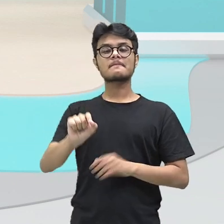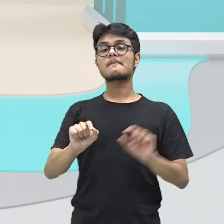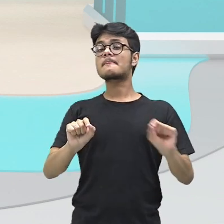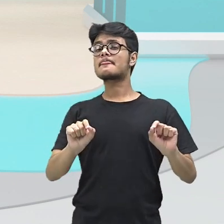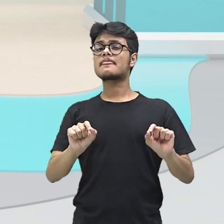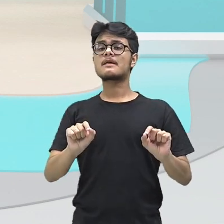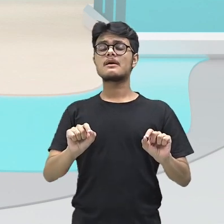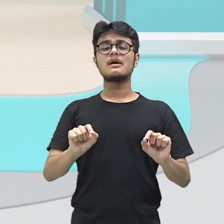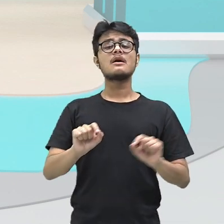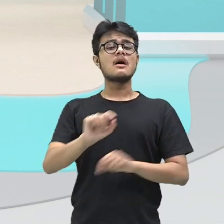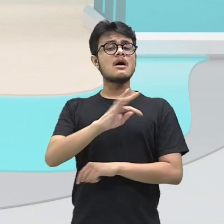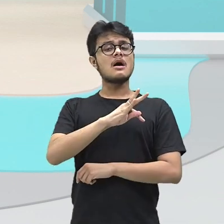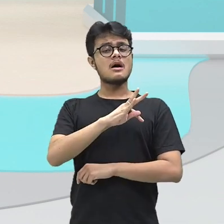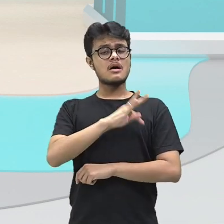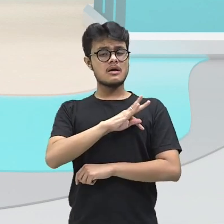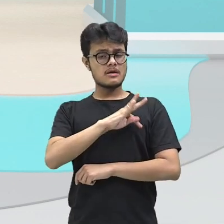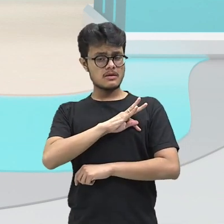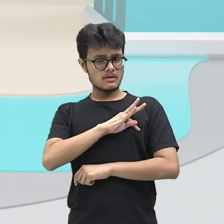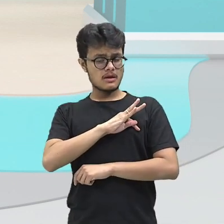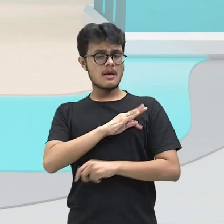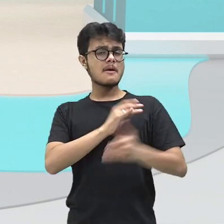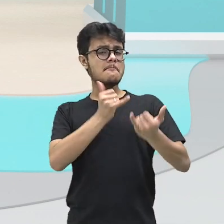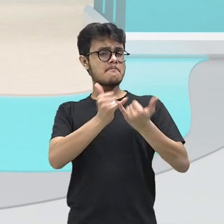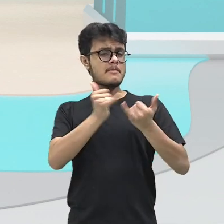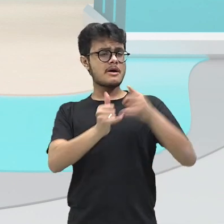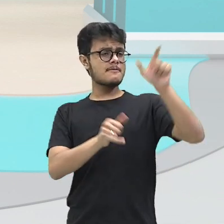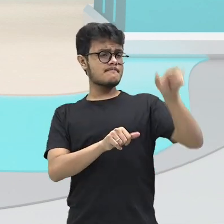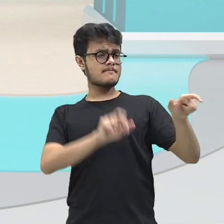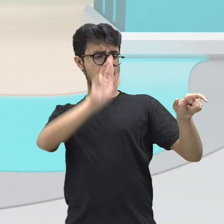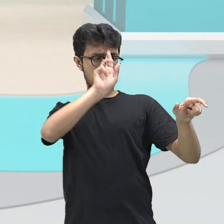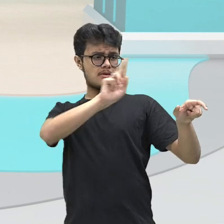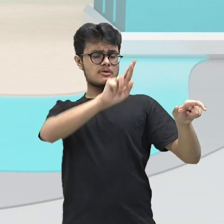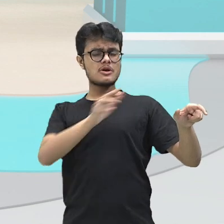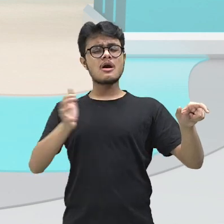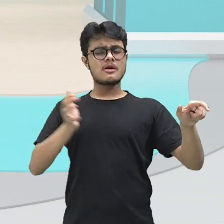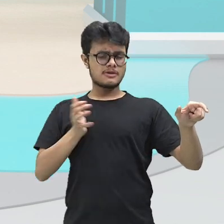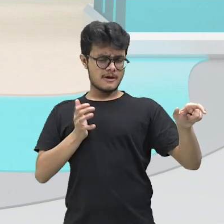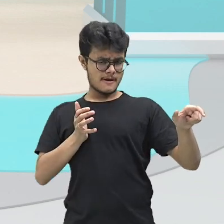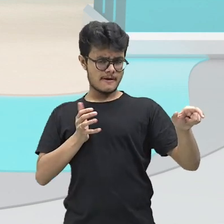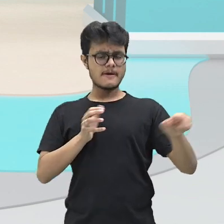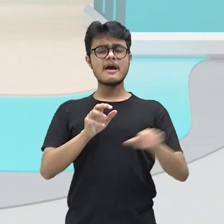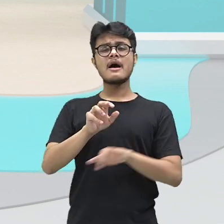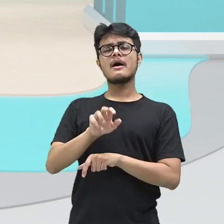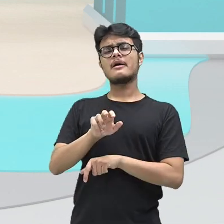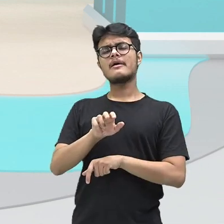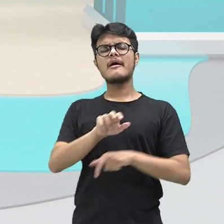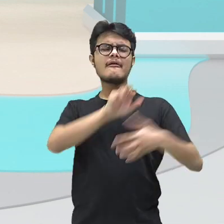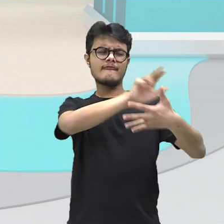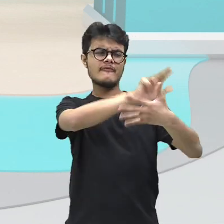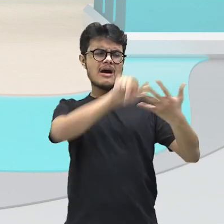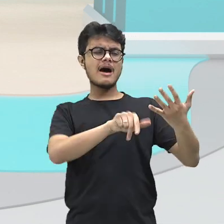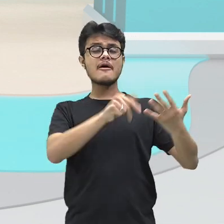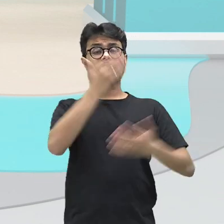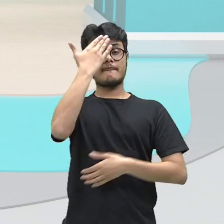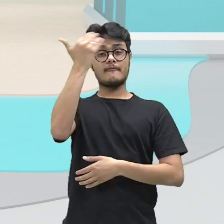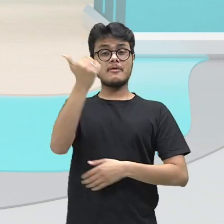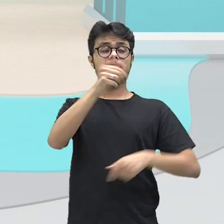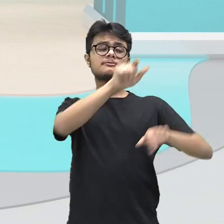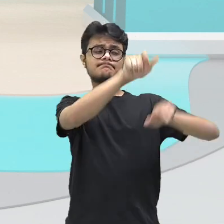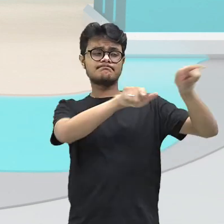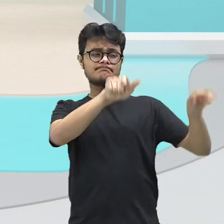maneira dos grandes mestres da alta renascença, como Leonardo da Vinci, Rafael, Michelangelo,